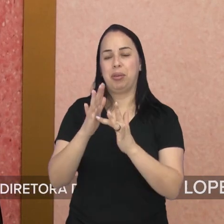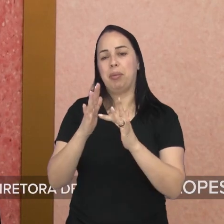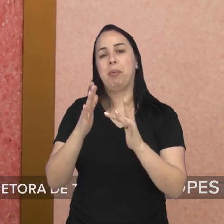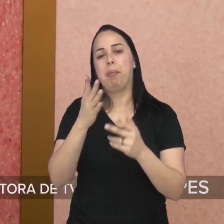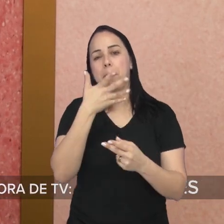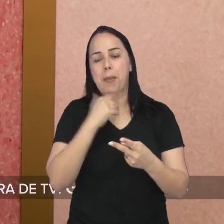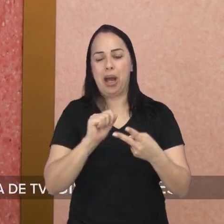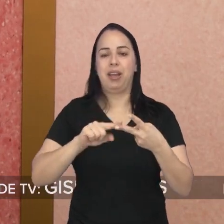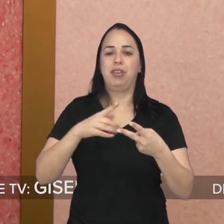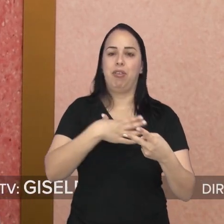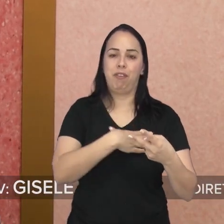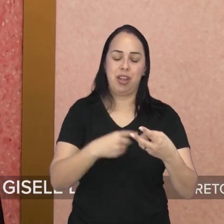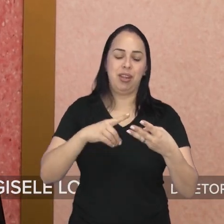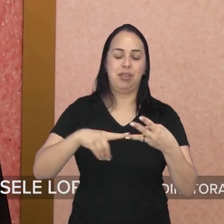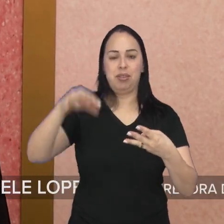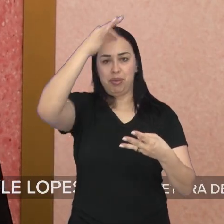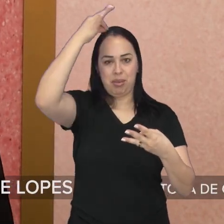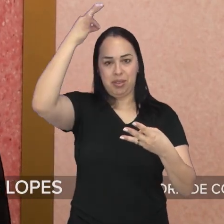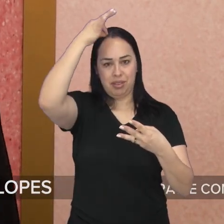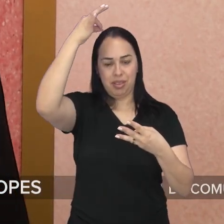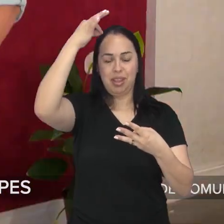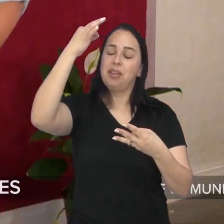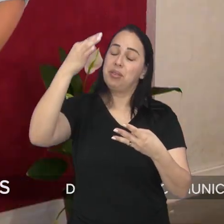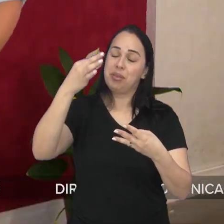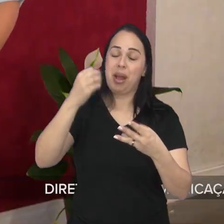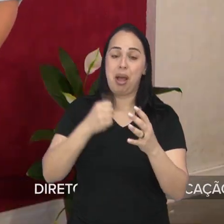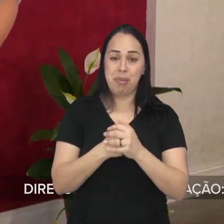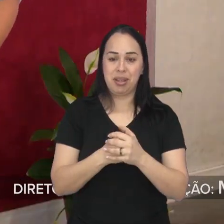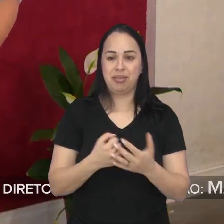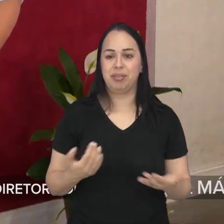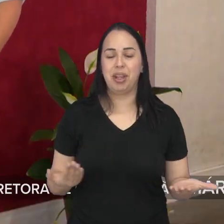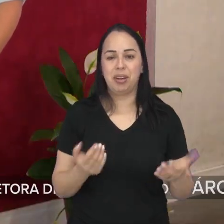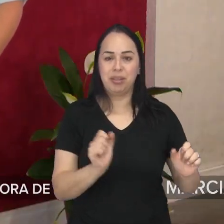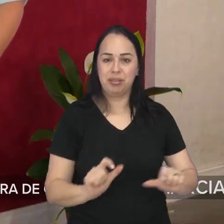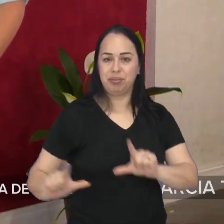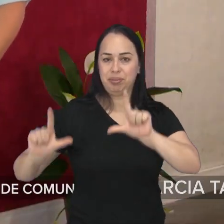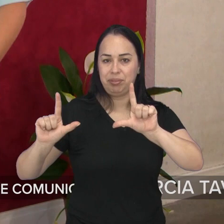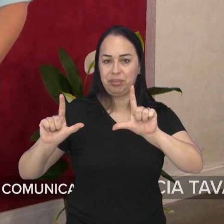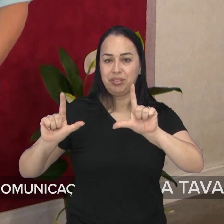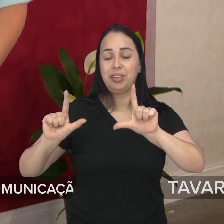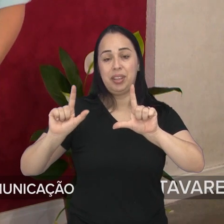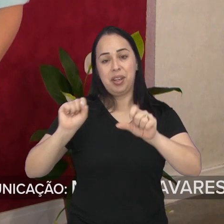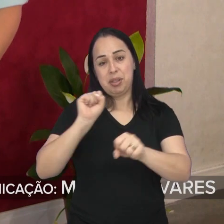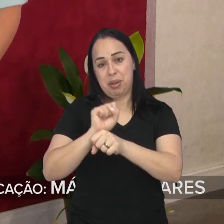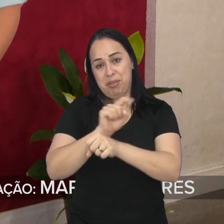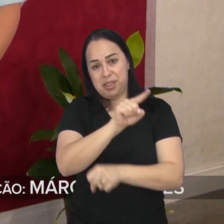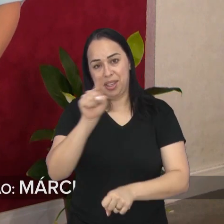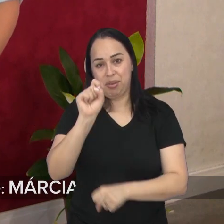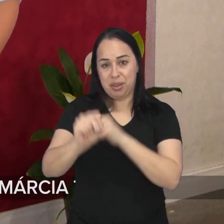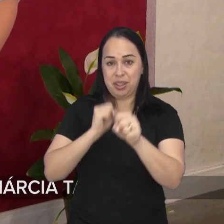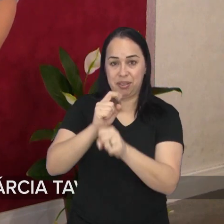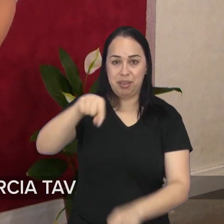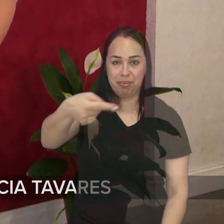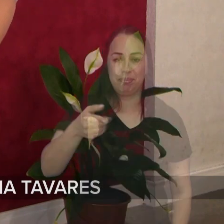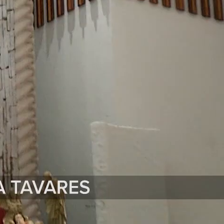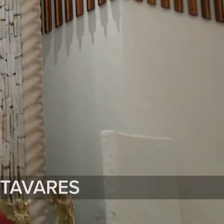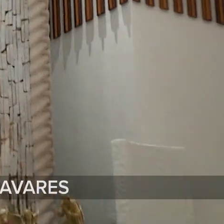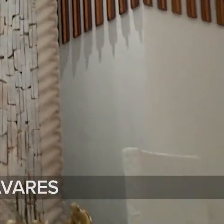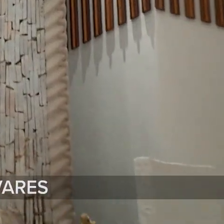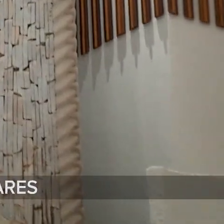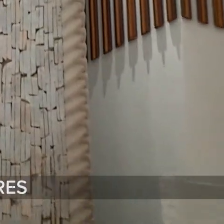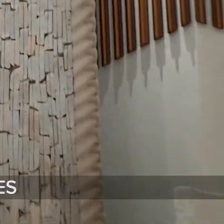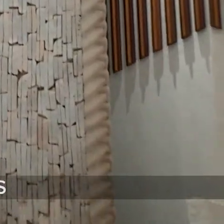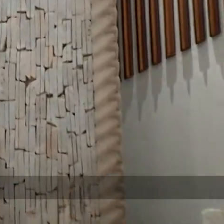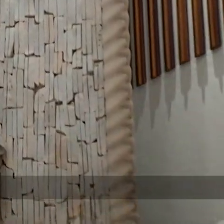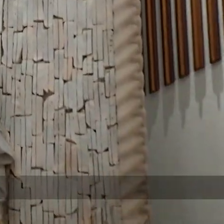do Filho e do Espírito Santo. Amém. Encerramos a entrevista de hoje. Eu espero você no ano que vem, hein? Tchau, tchau.